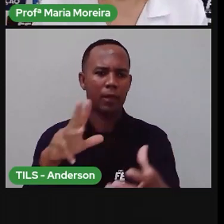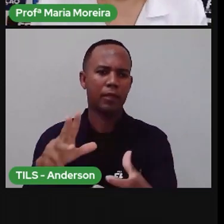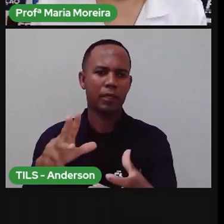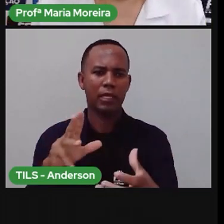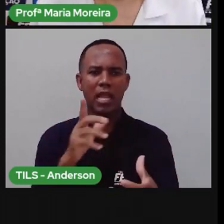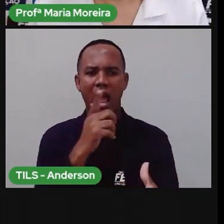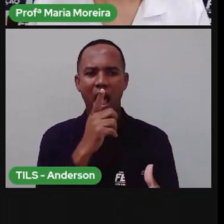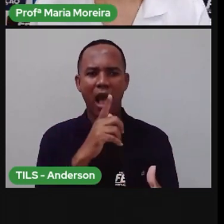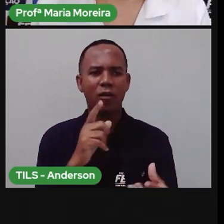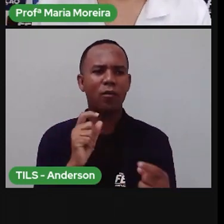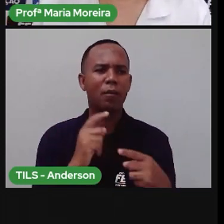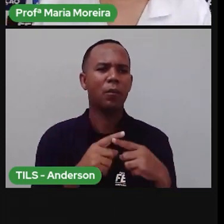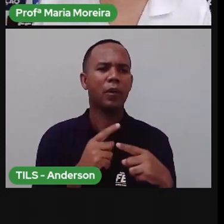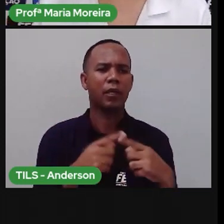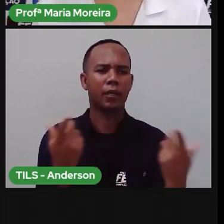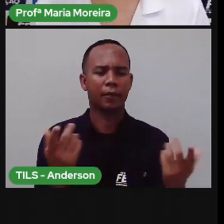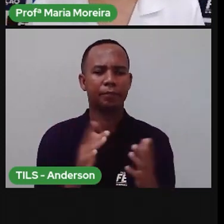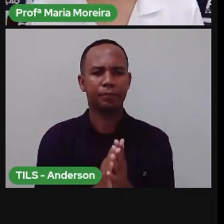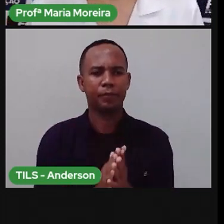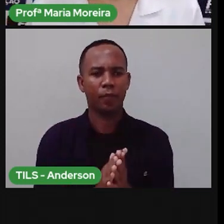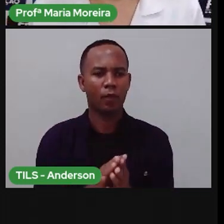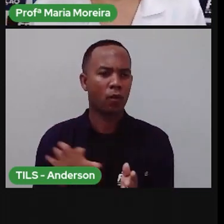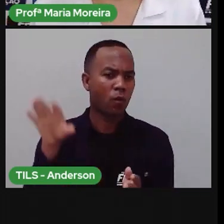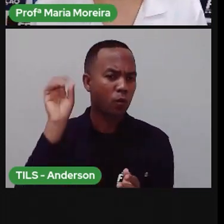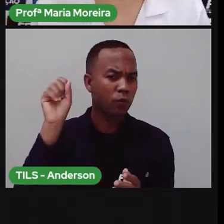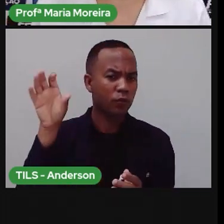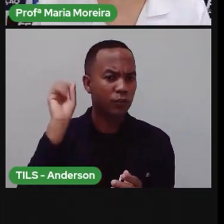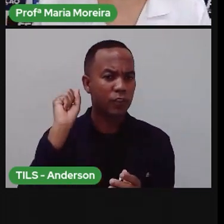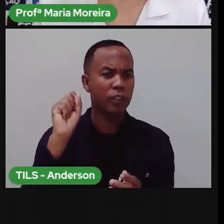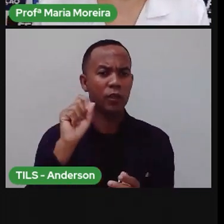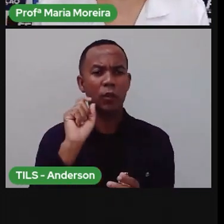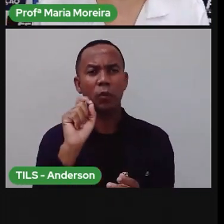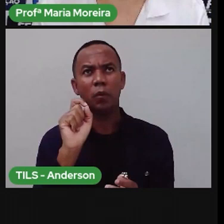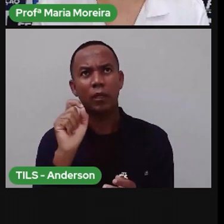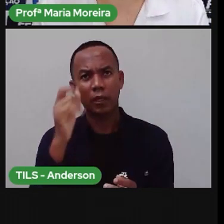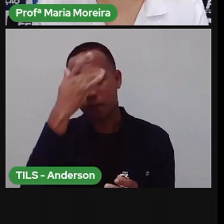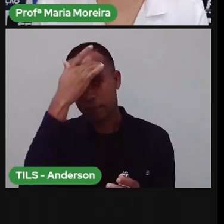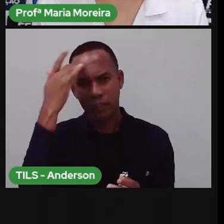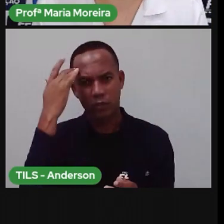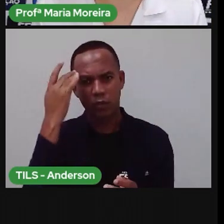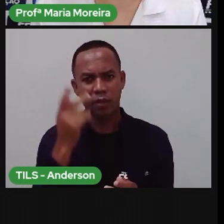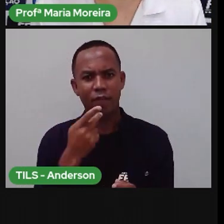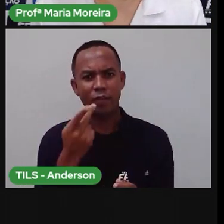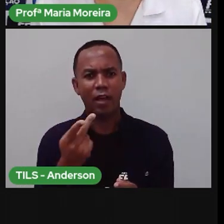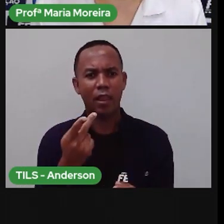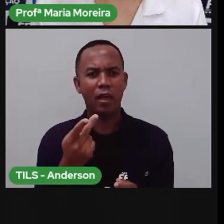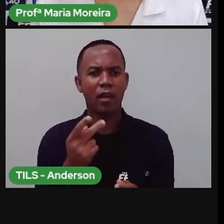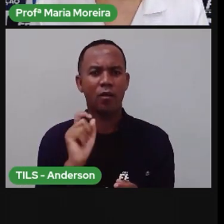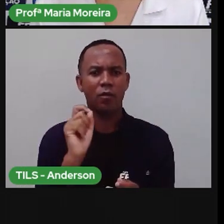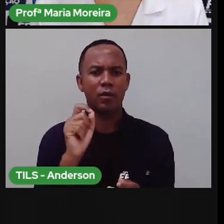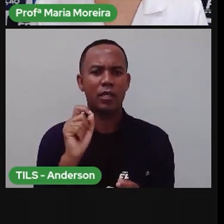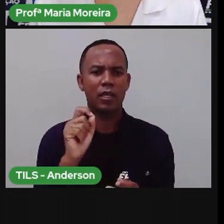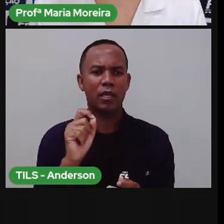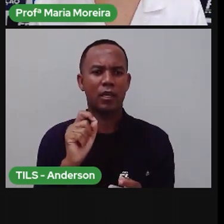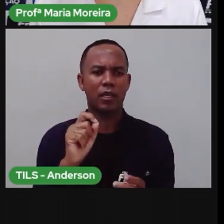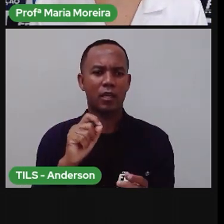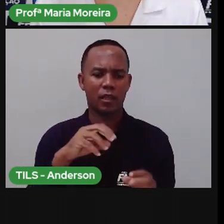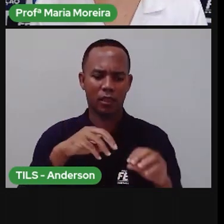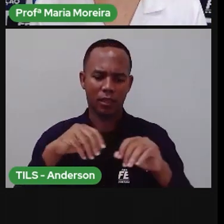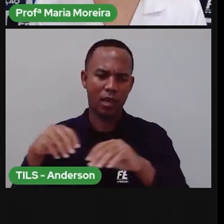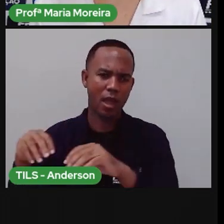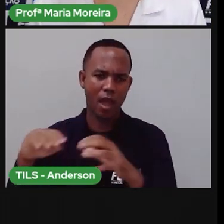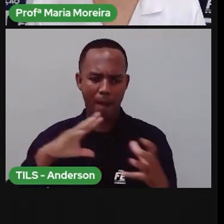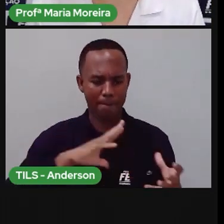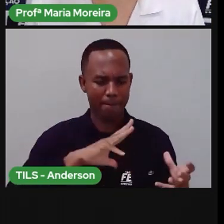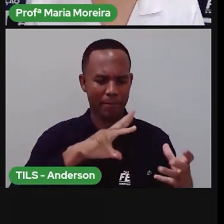planeta água, né? Bom, é comum ouvirmos por aí que a Terra, na verdade, deveria ser chamada de planeta água, pois a maior parte